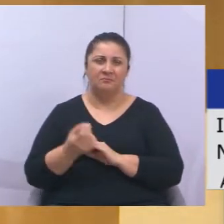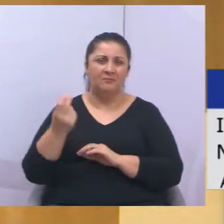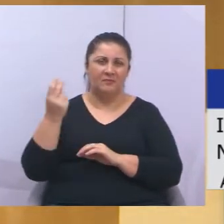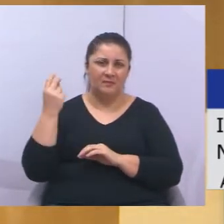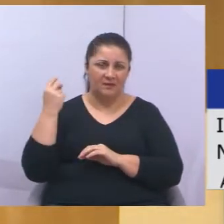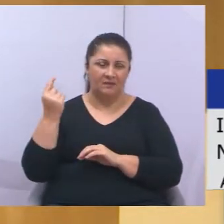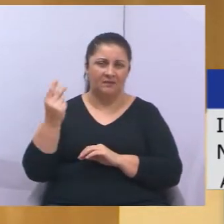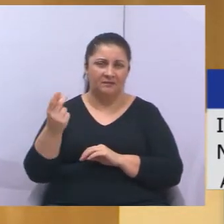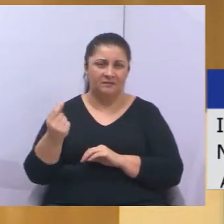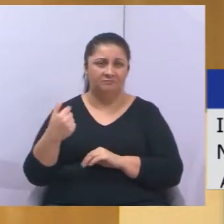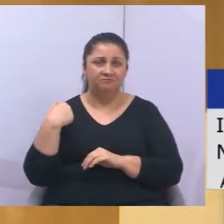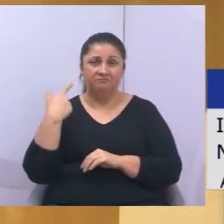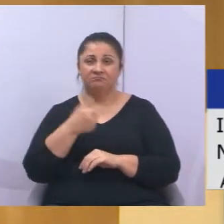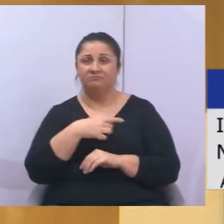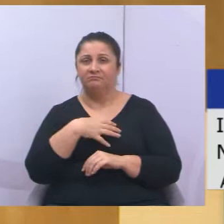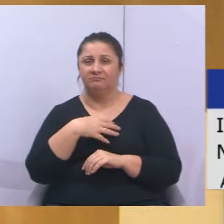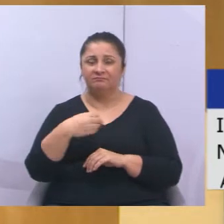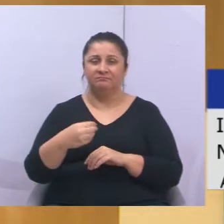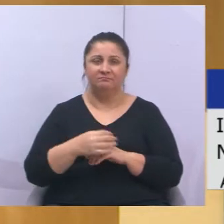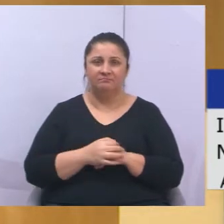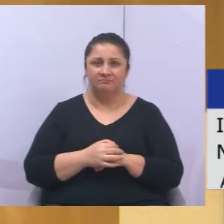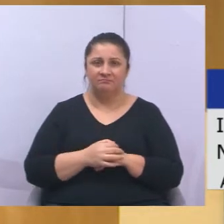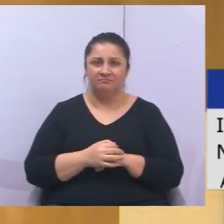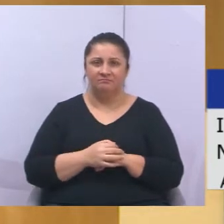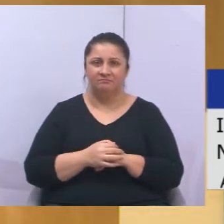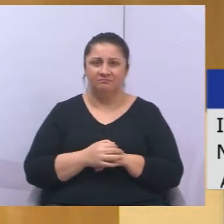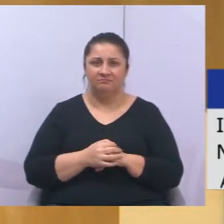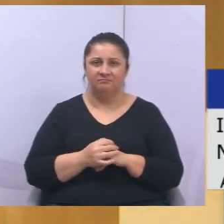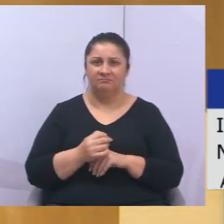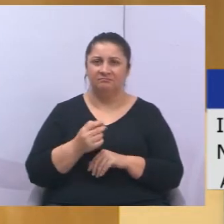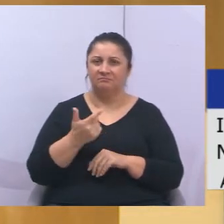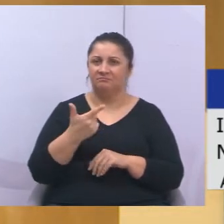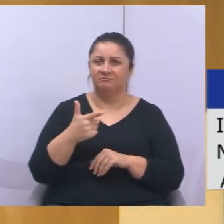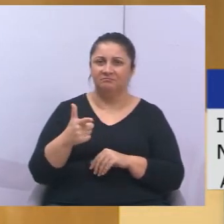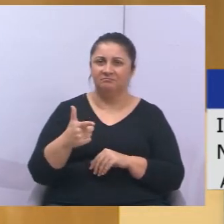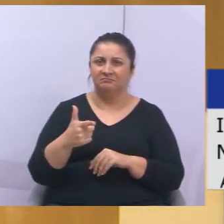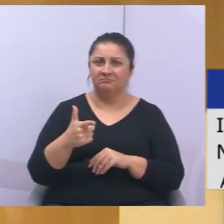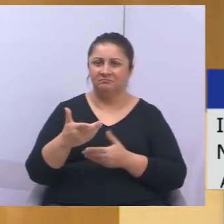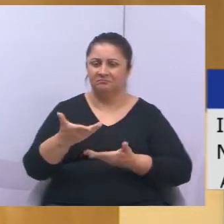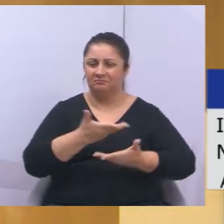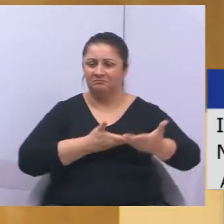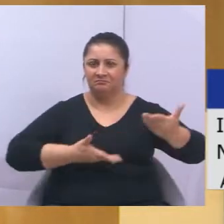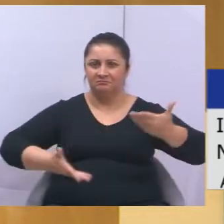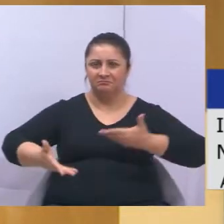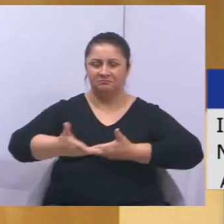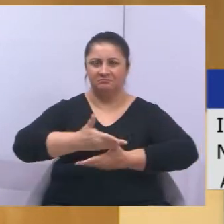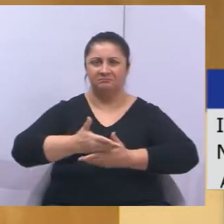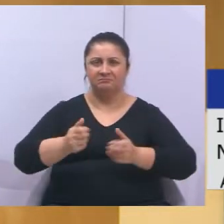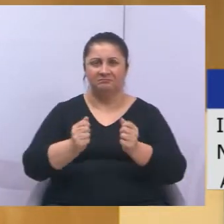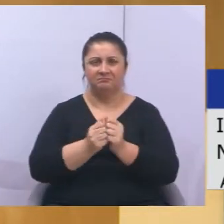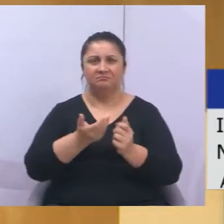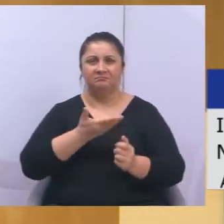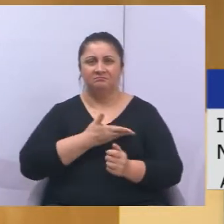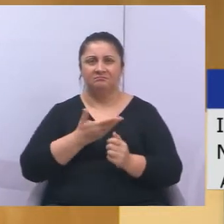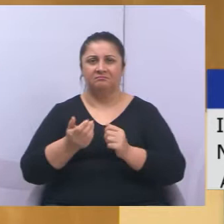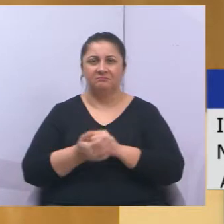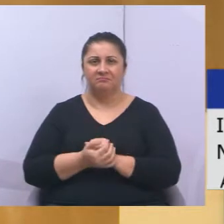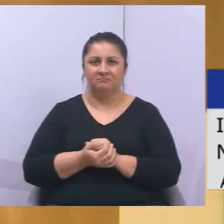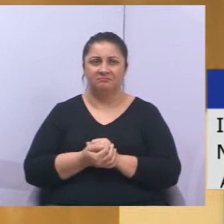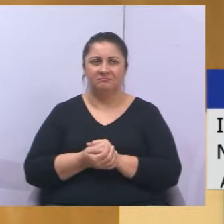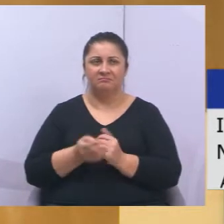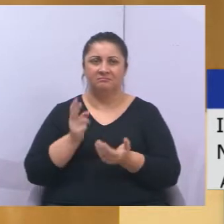nossos filhos praticamente não têm mais uma convivência pessoal com os amigos. São